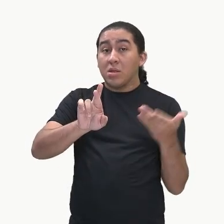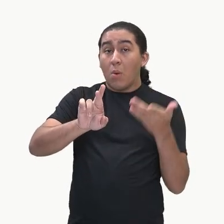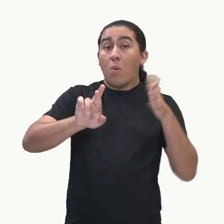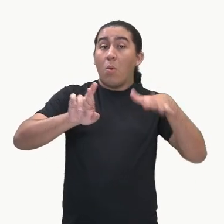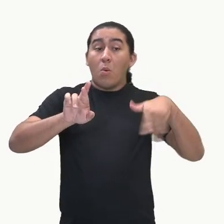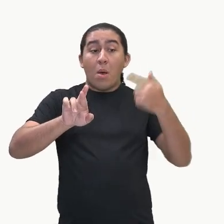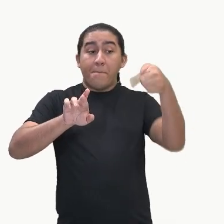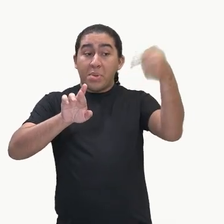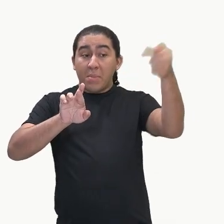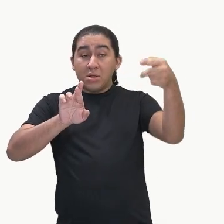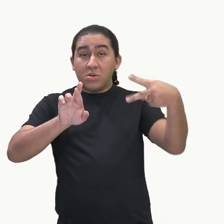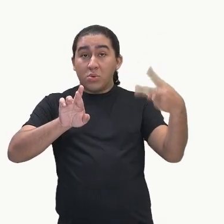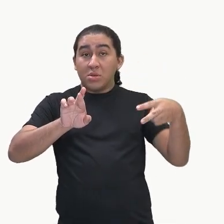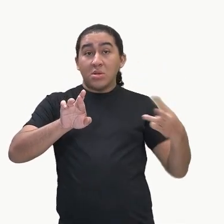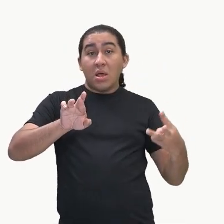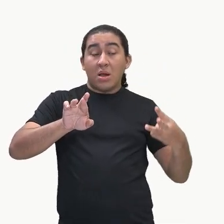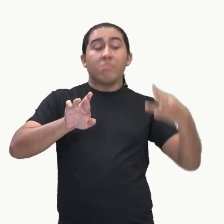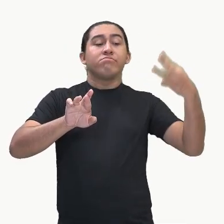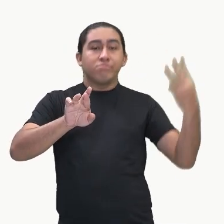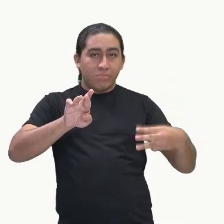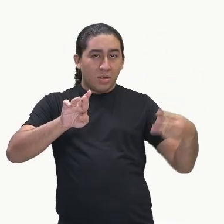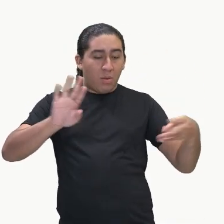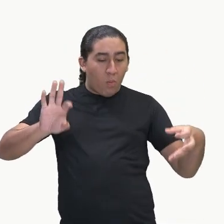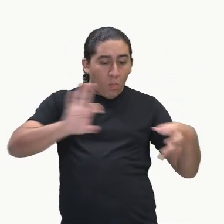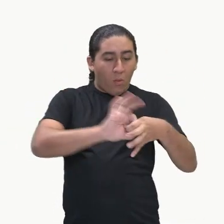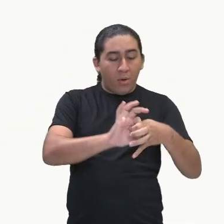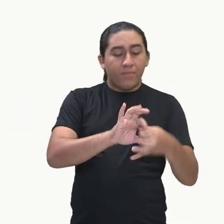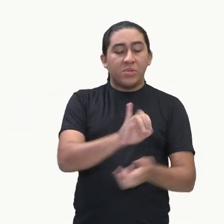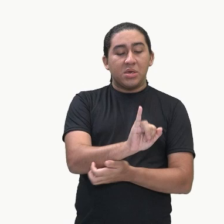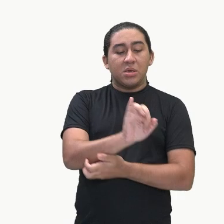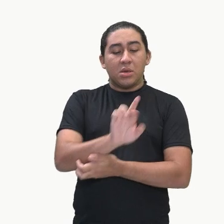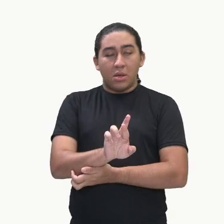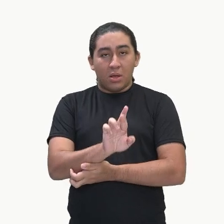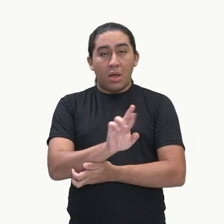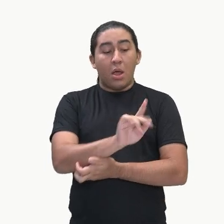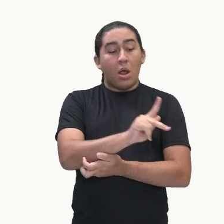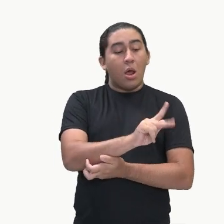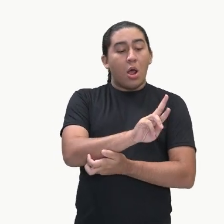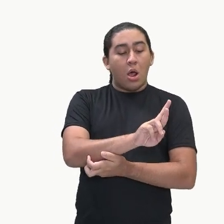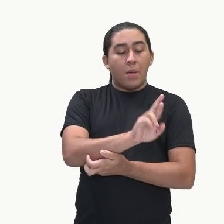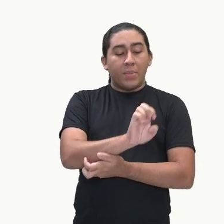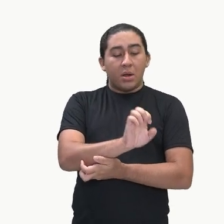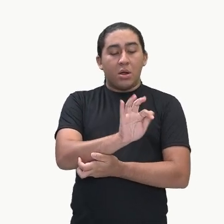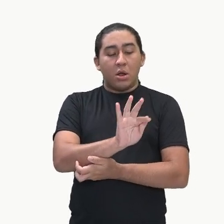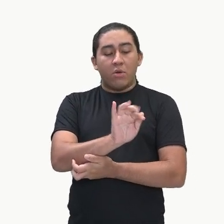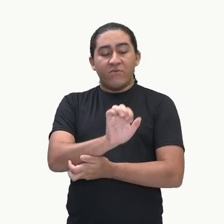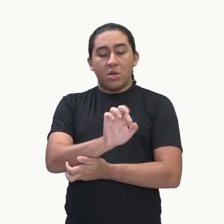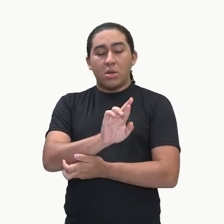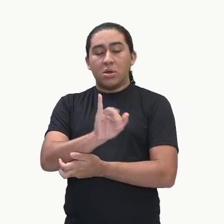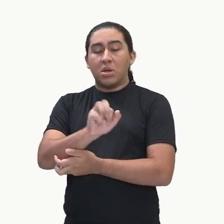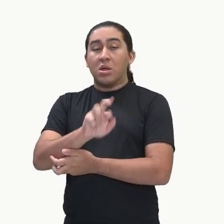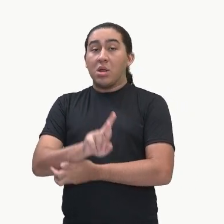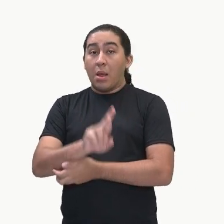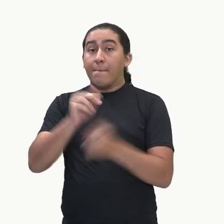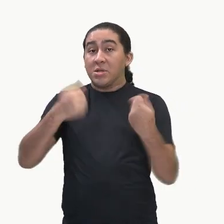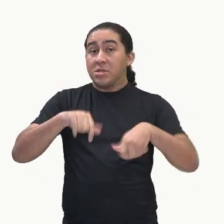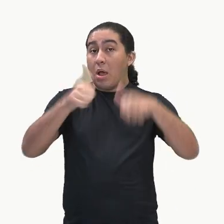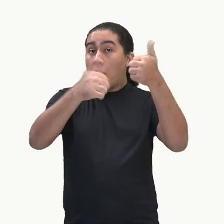Então, aí você vai saber a conjugação, se é a primeira, a segunda ou a